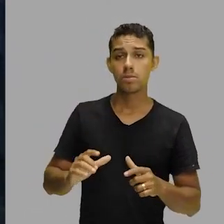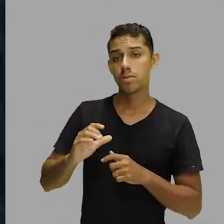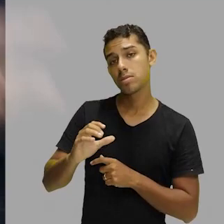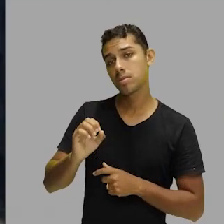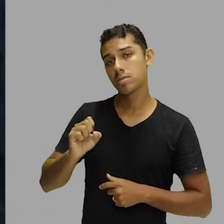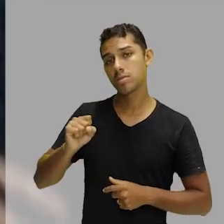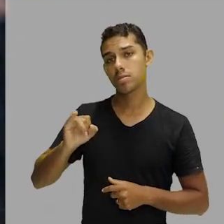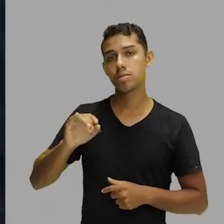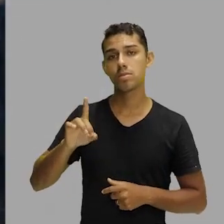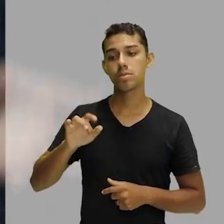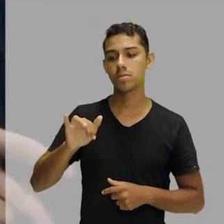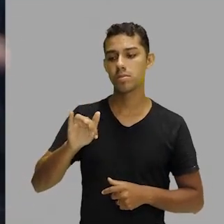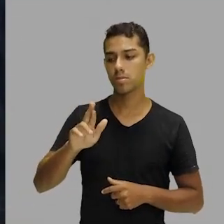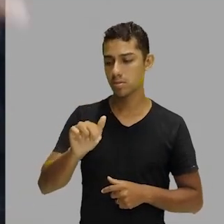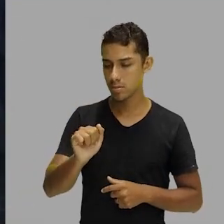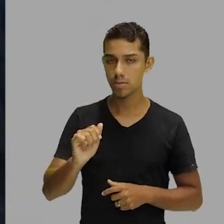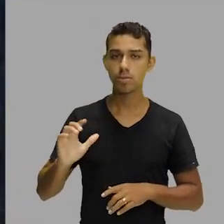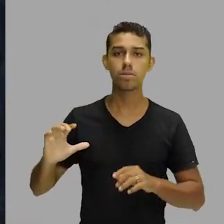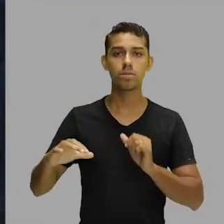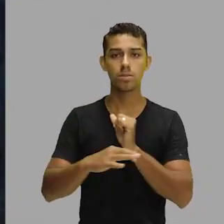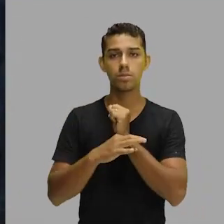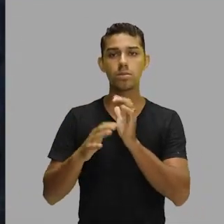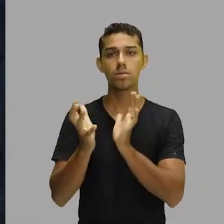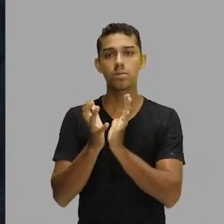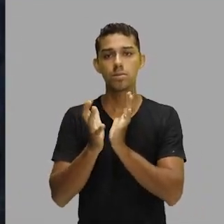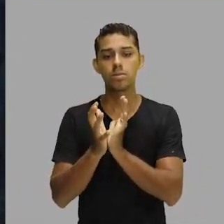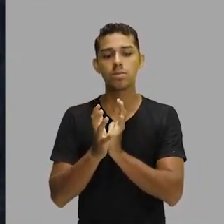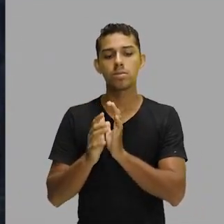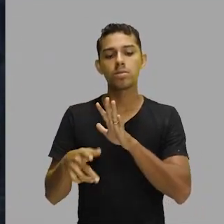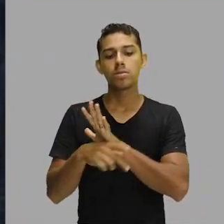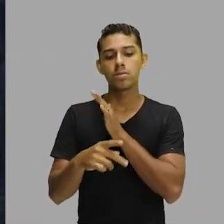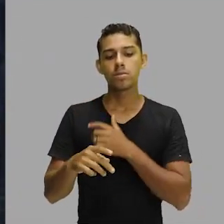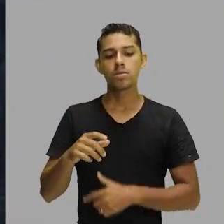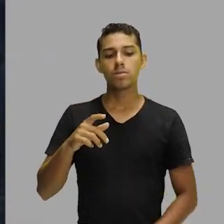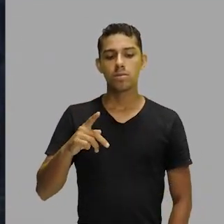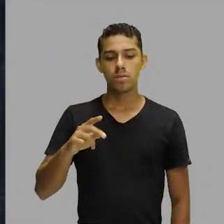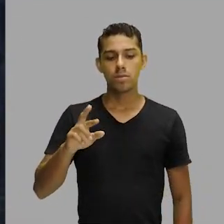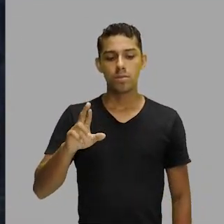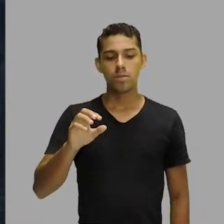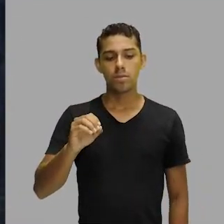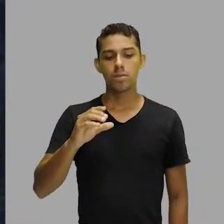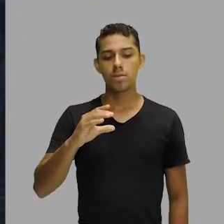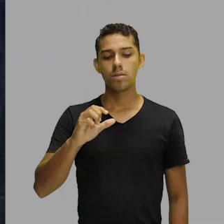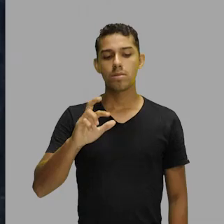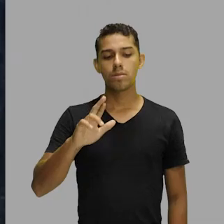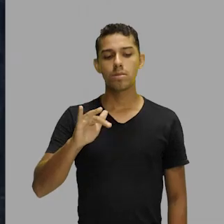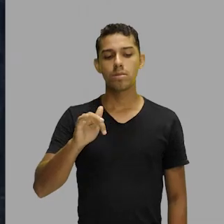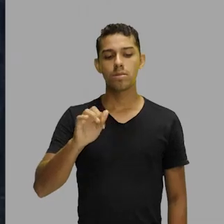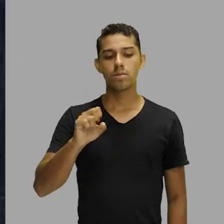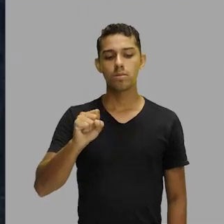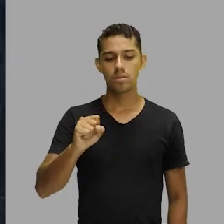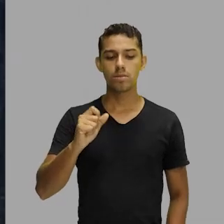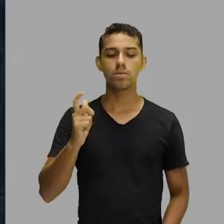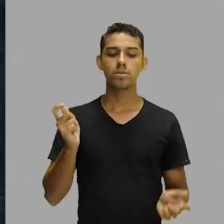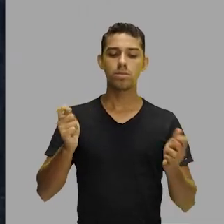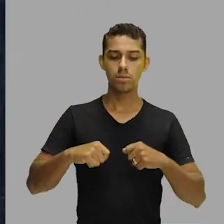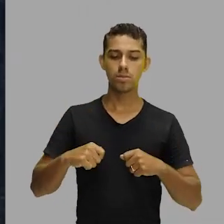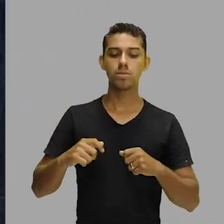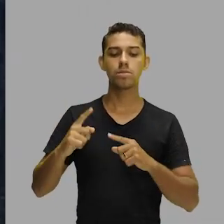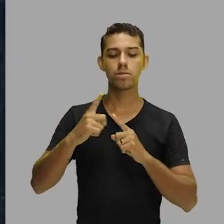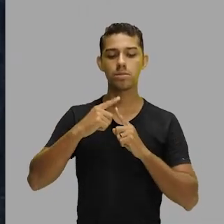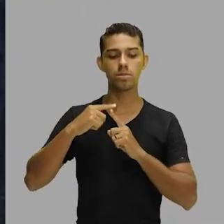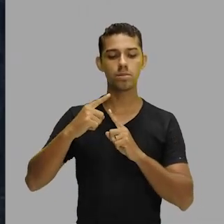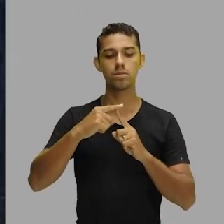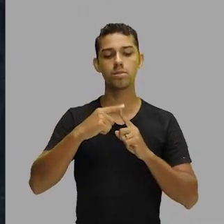consideradas no grupo dos indivíduos do reino Monera, por serem procariontes. Então, são os indivíduos, são os tipos